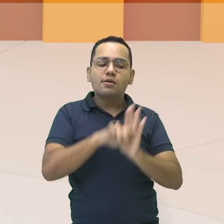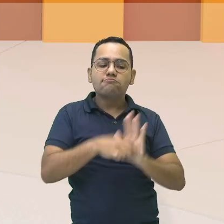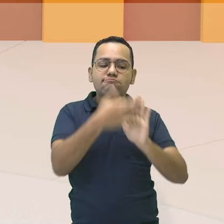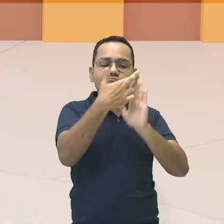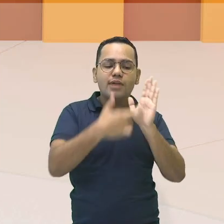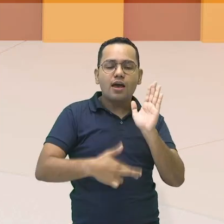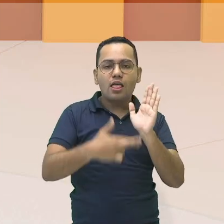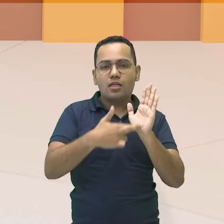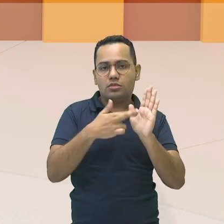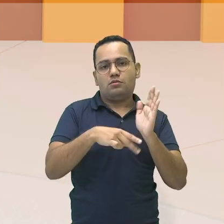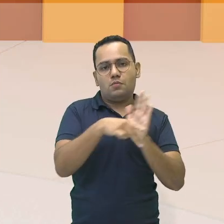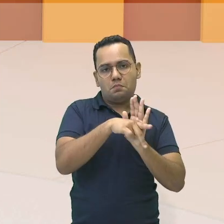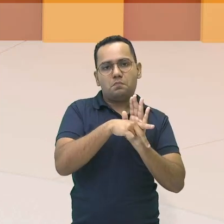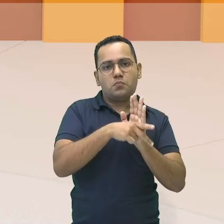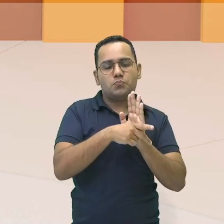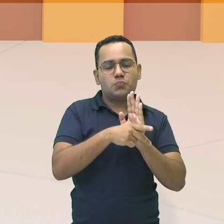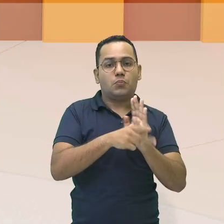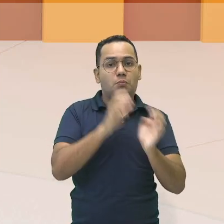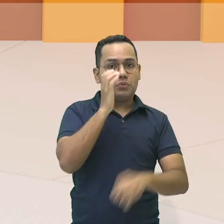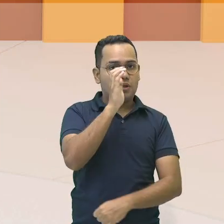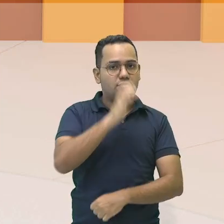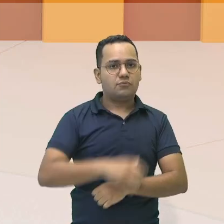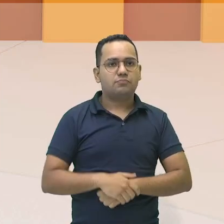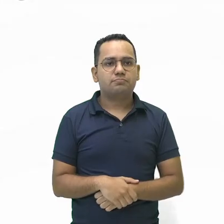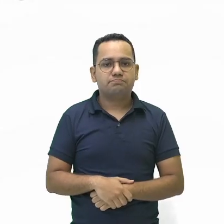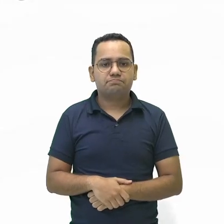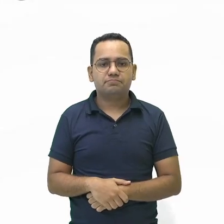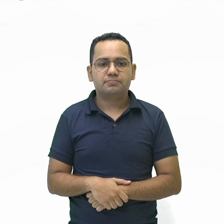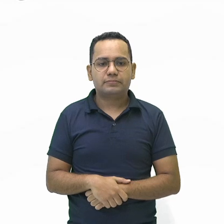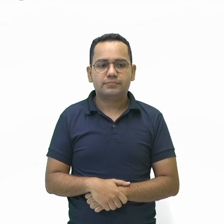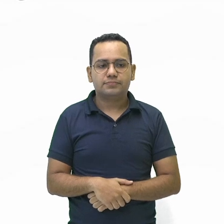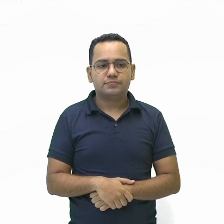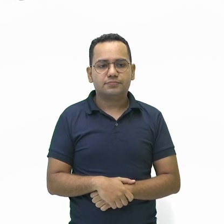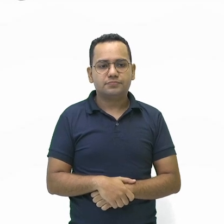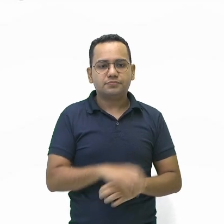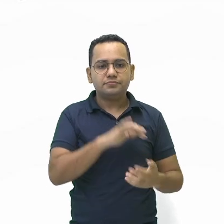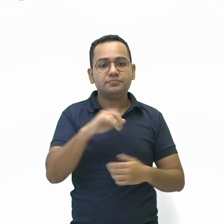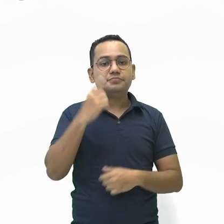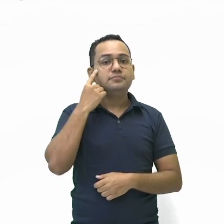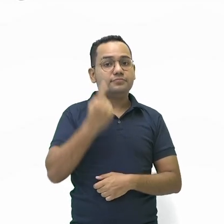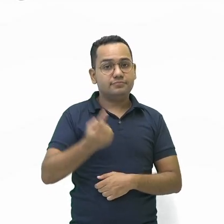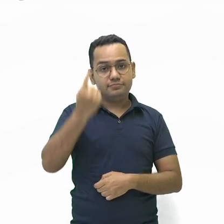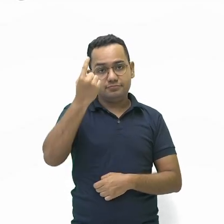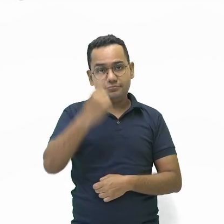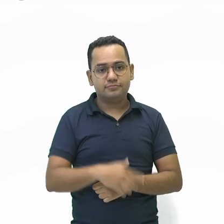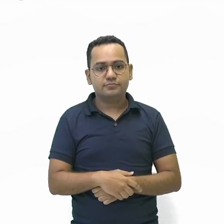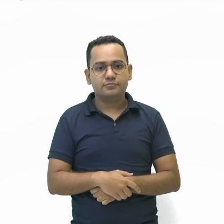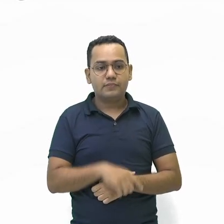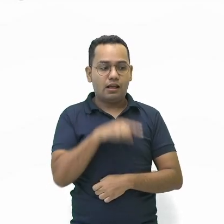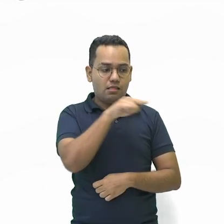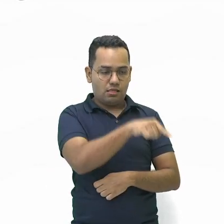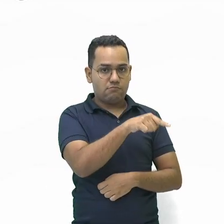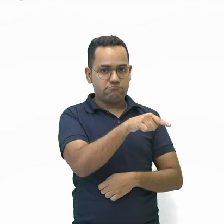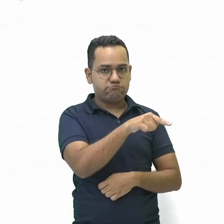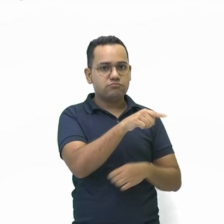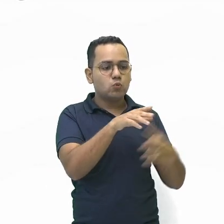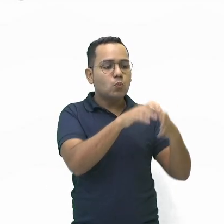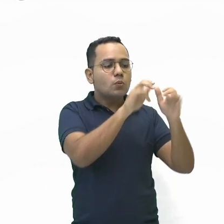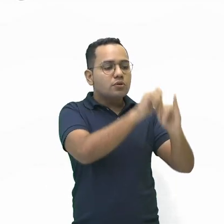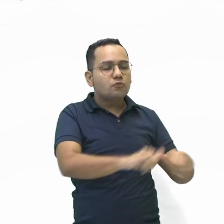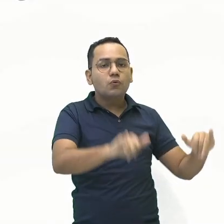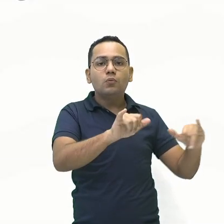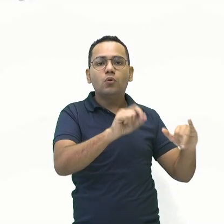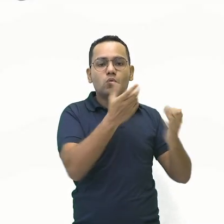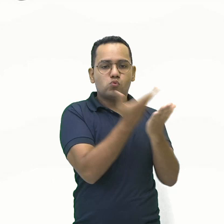utilizando os recursos naturais. E é isso que a gente vai ver nesse momento. Acompanhe comigo. Então, bem, o Clube de Roma publicou ali, em 72,